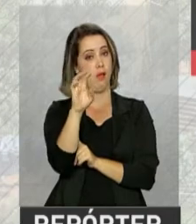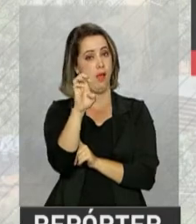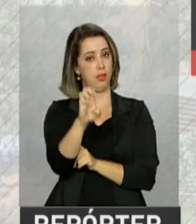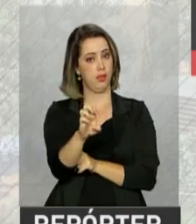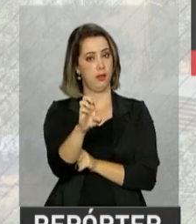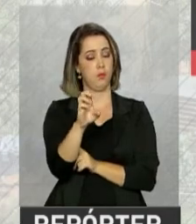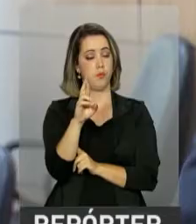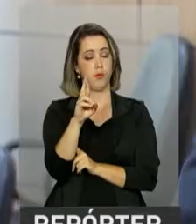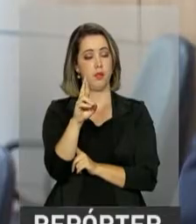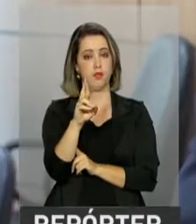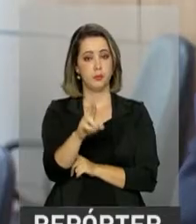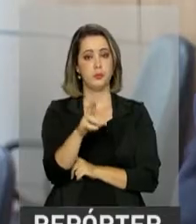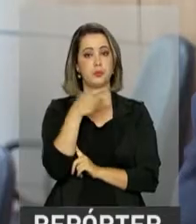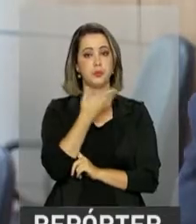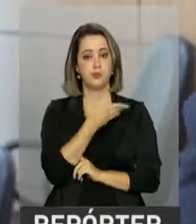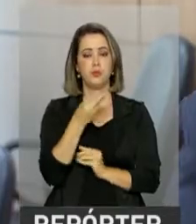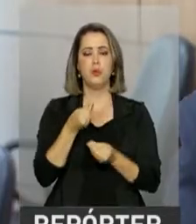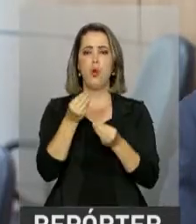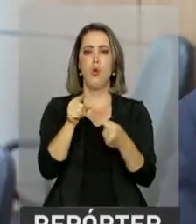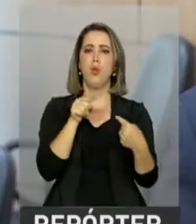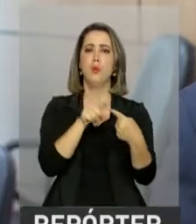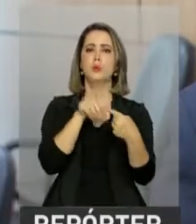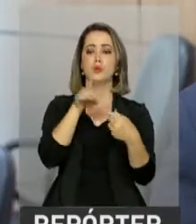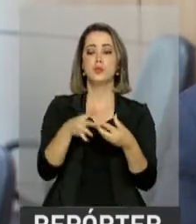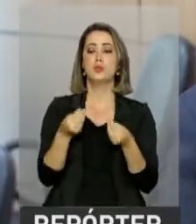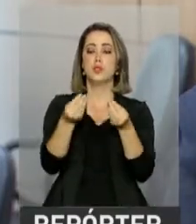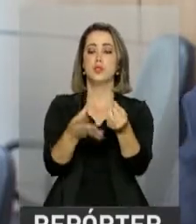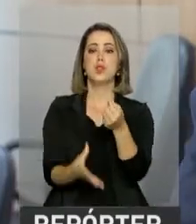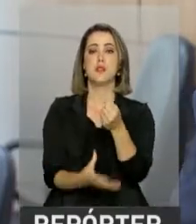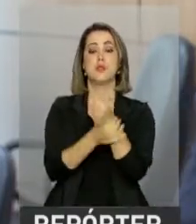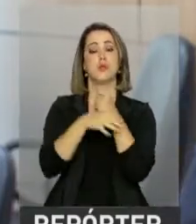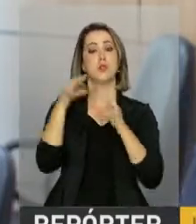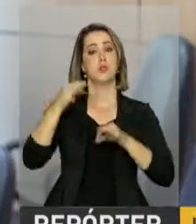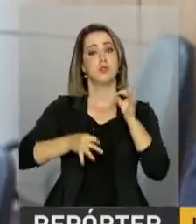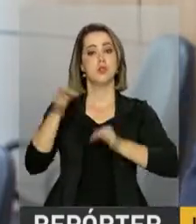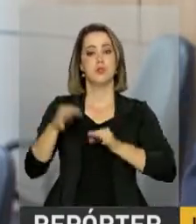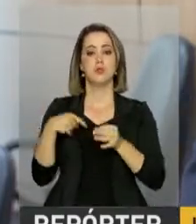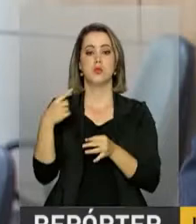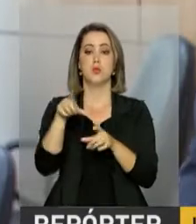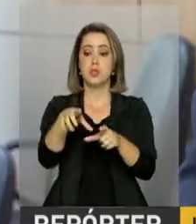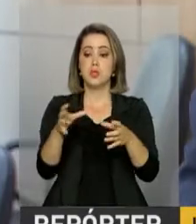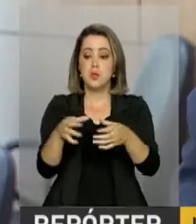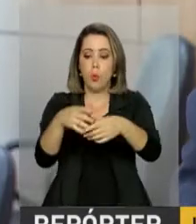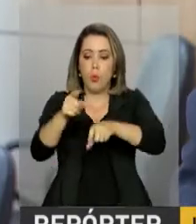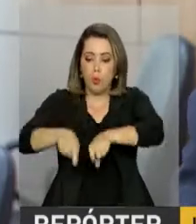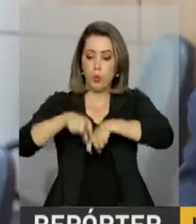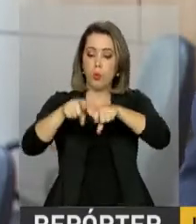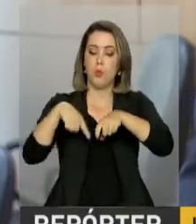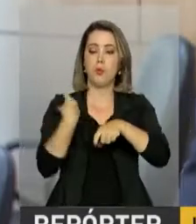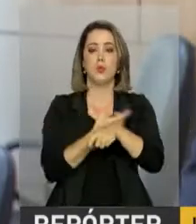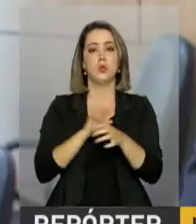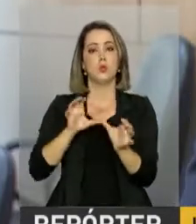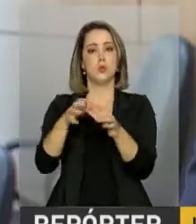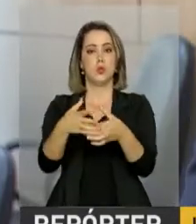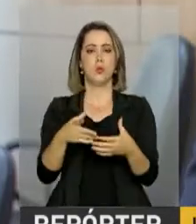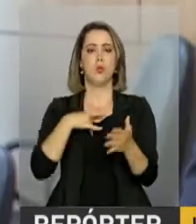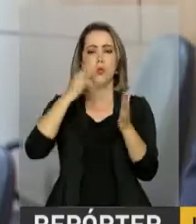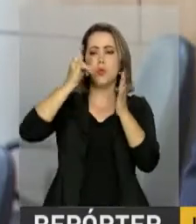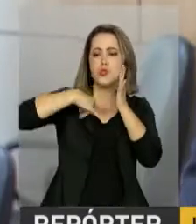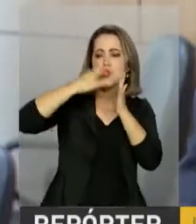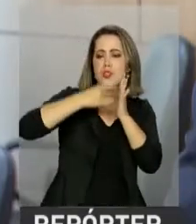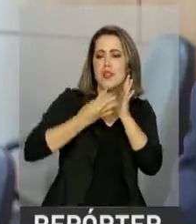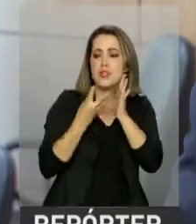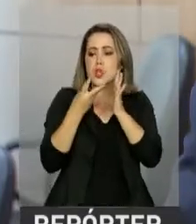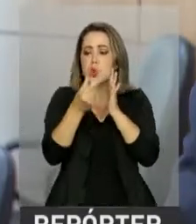até o objetivo é dar segurança jurídica é para esse agricultor para nossa equipe é um trabalho de digitalização de todo esse material